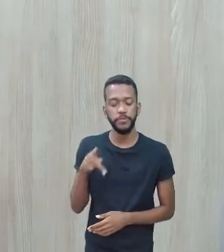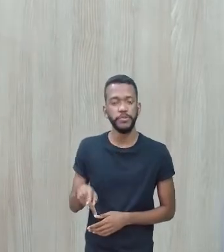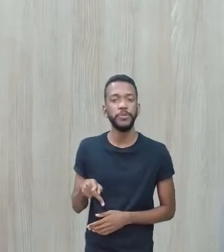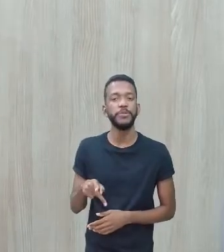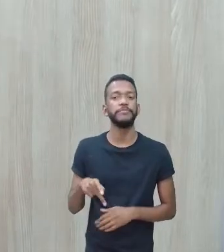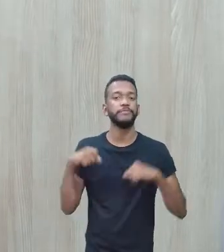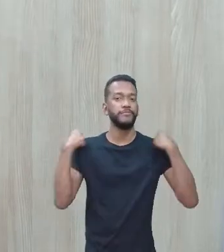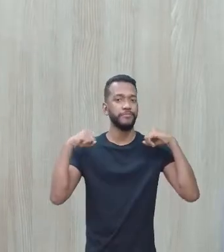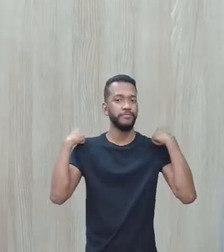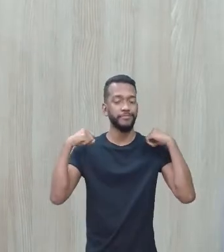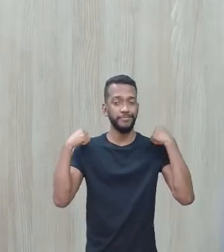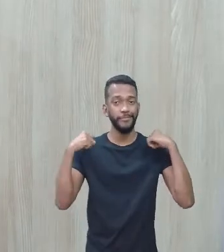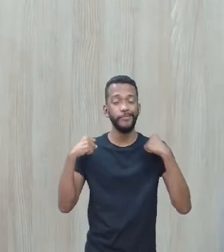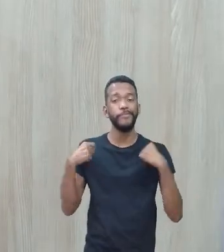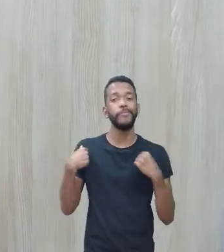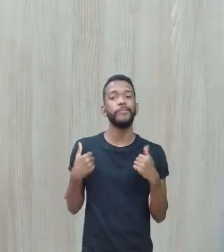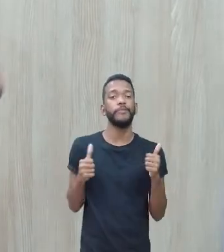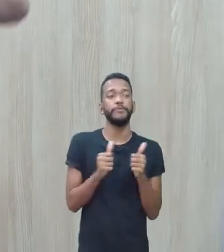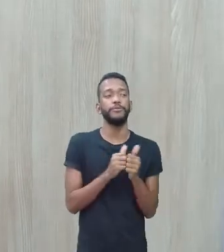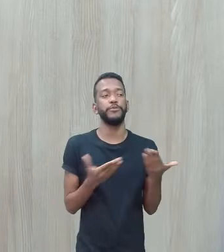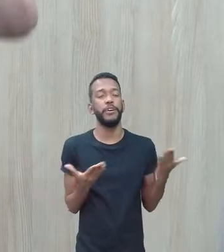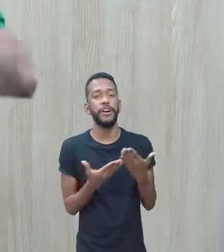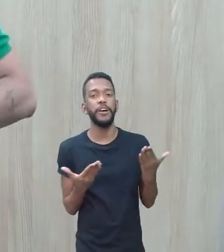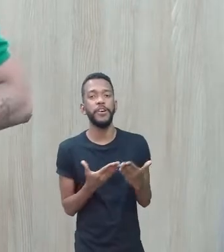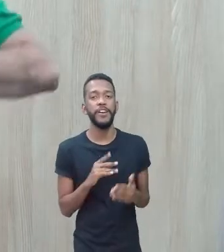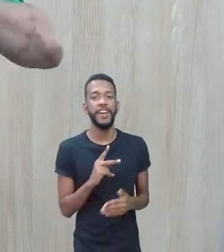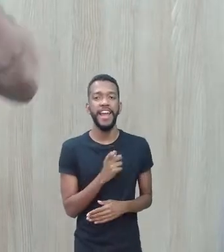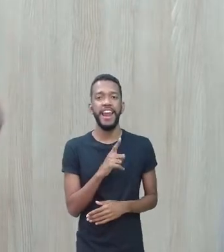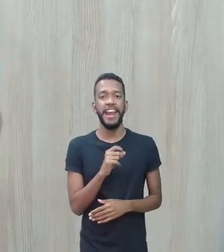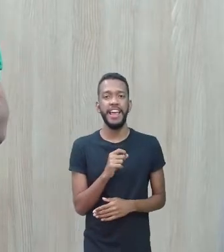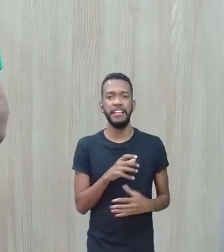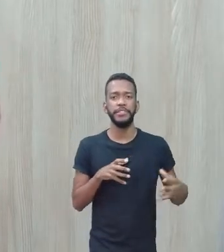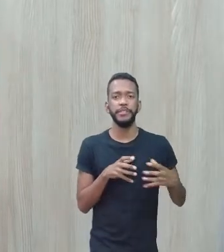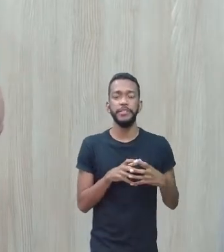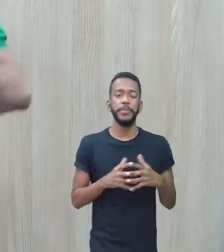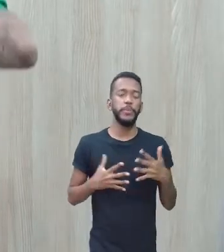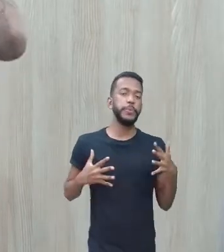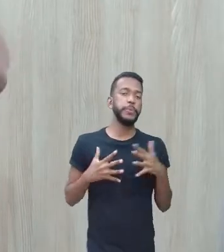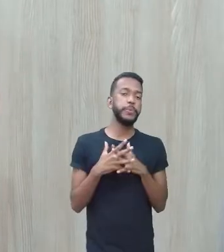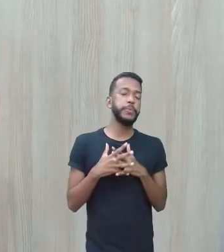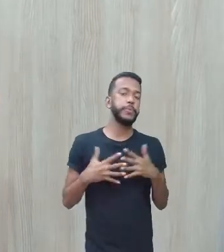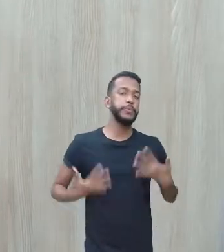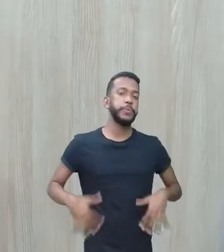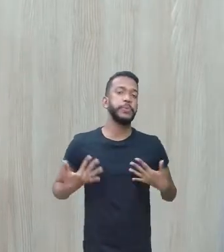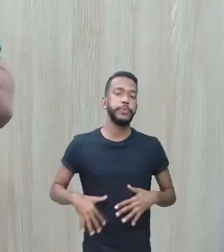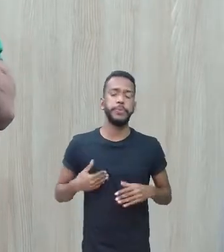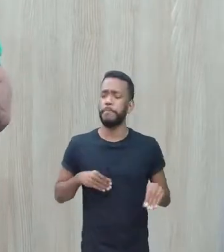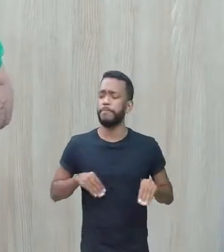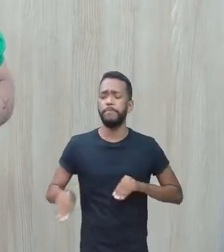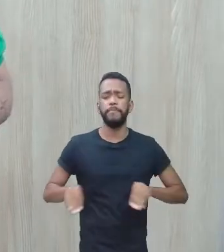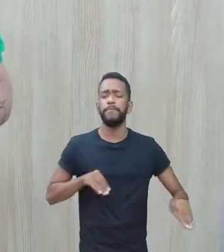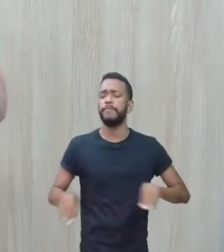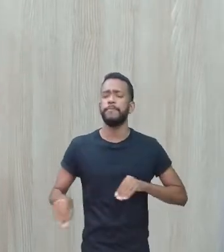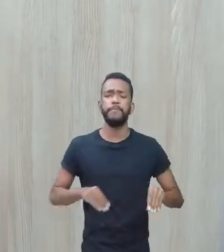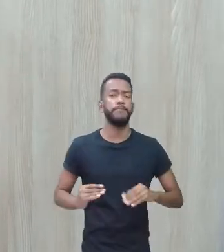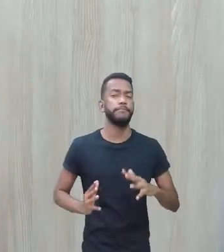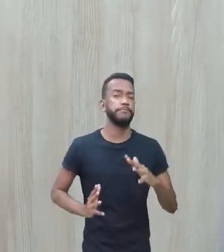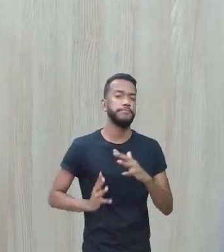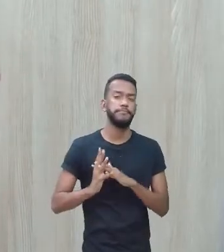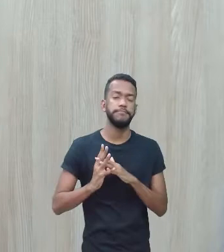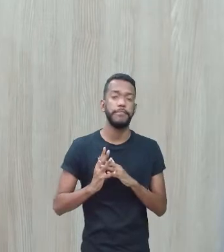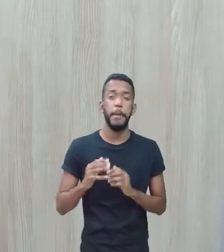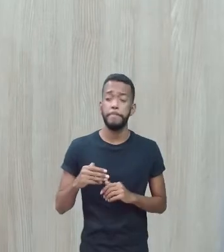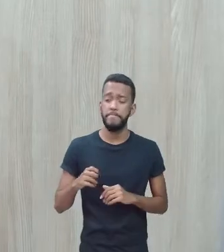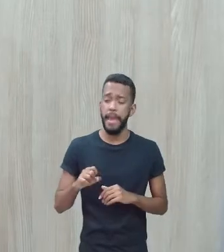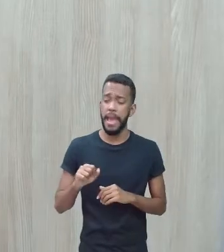Tô escalando esse time junto com o Heleno, equipe caríssima, viu? O passe aqui tá mais caro que o de Messi.